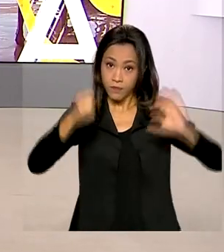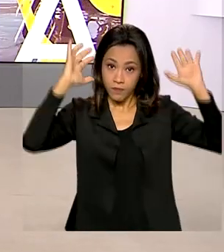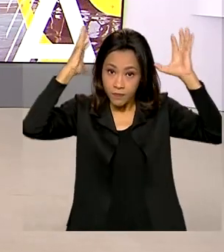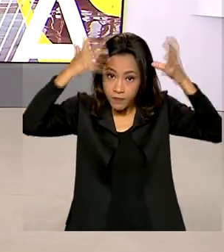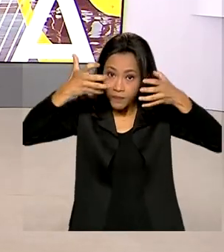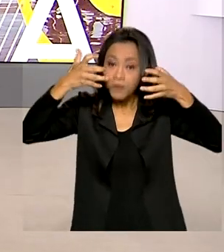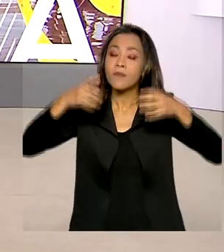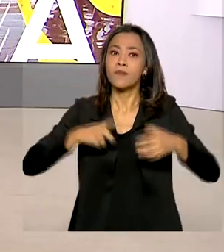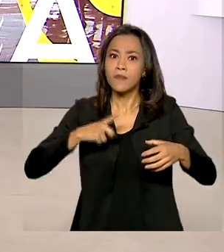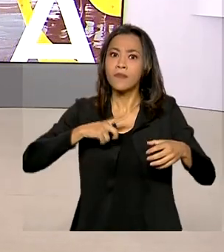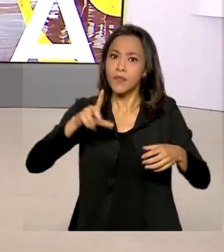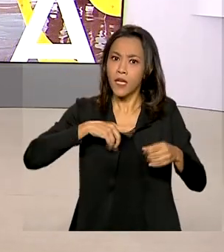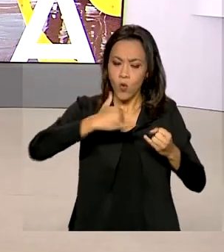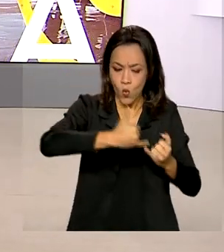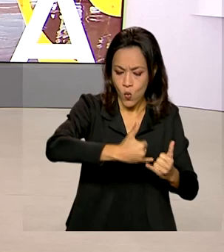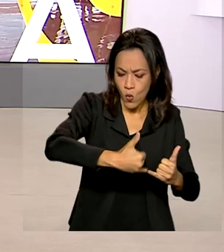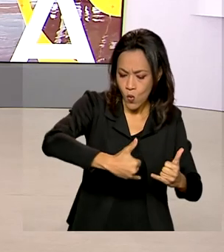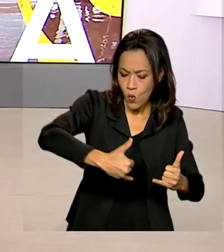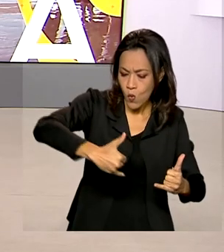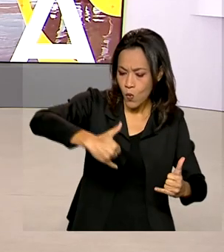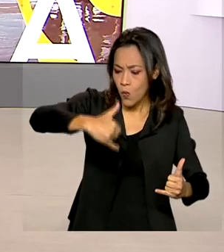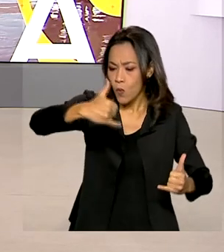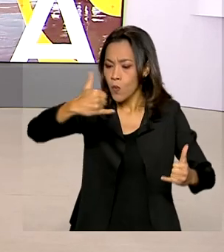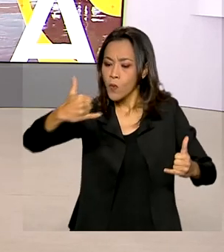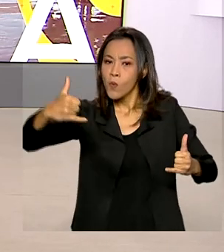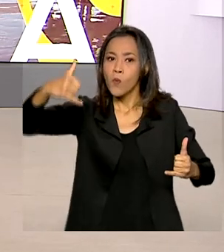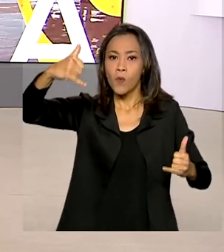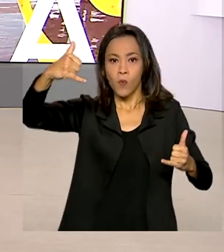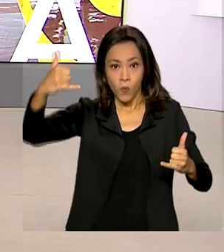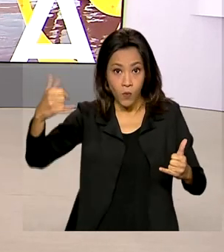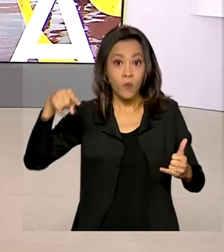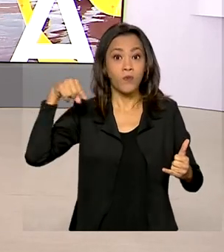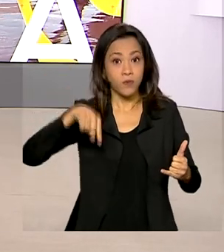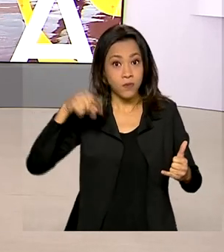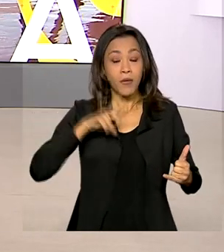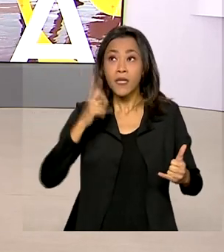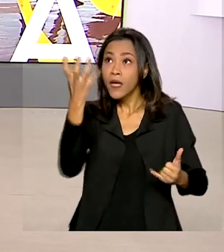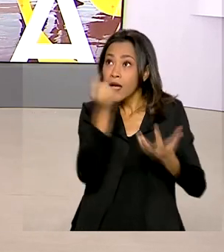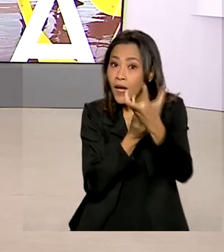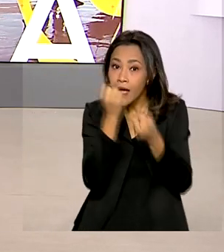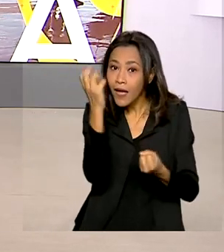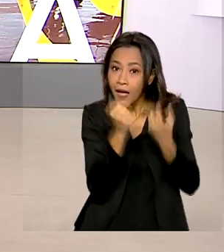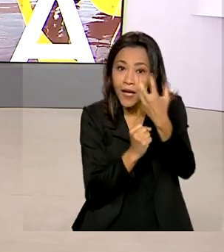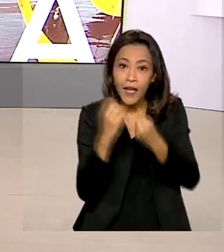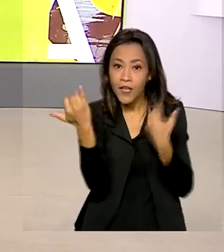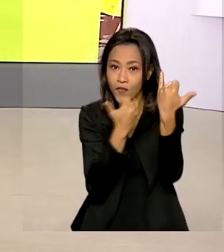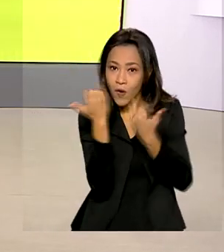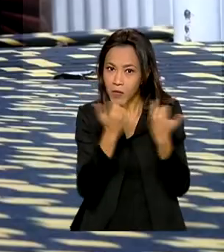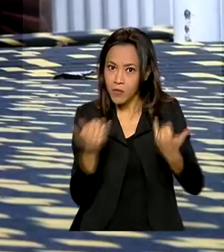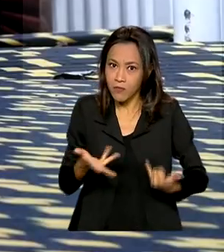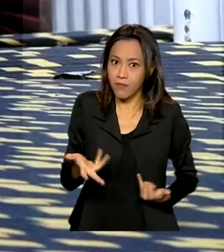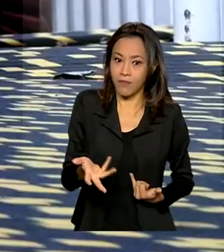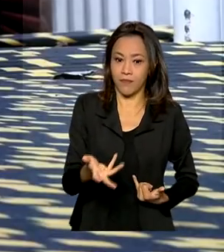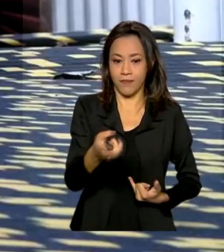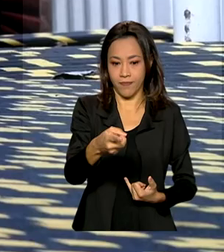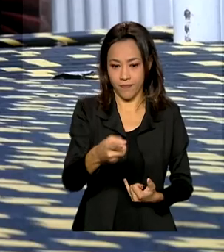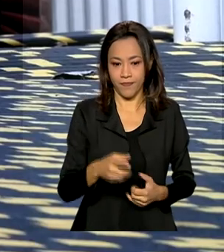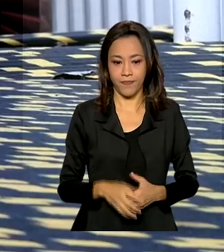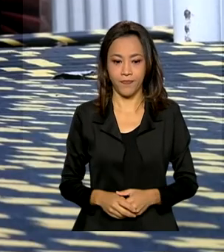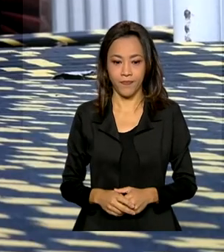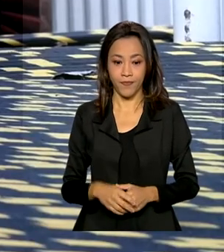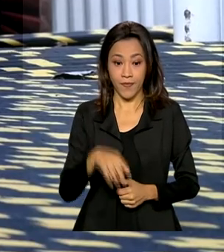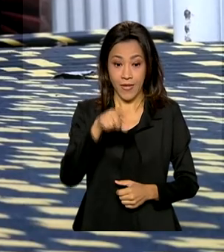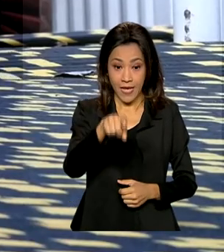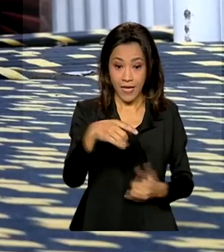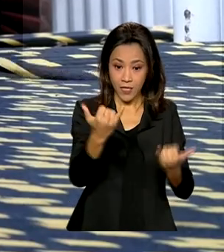inaugurou um cabo submarino de fibra ótica para ter acesso a transmissões de dados com alta velocidade. O